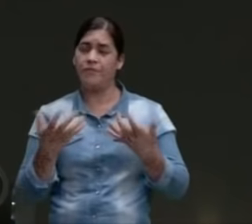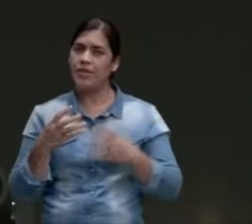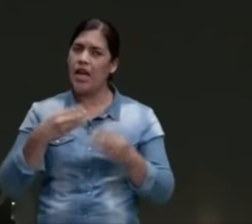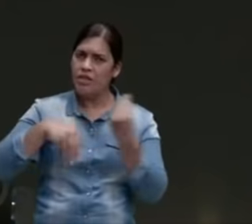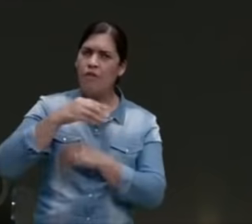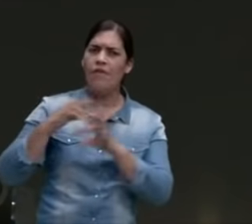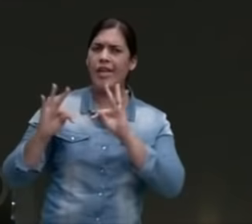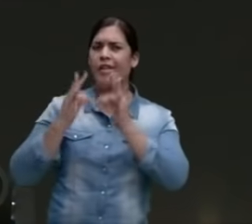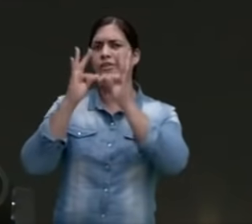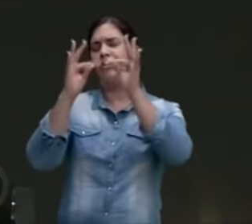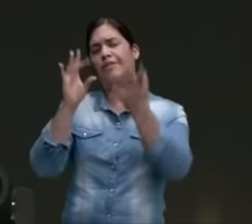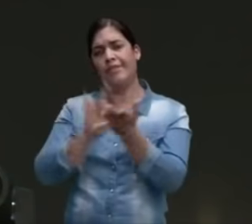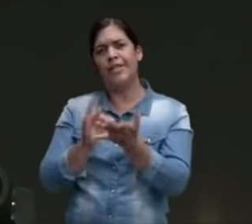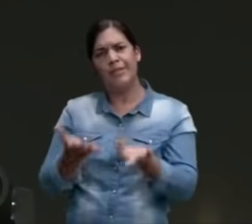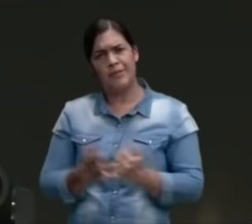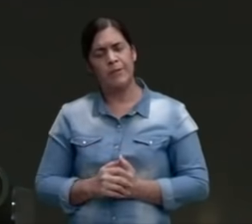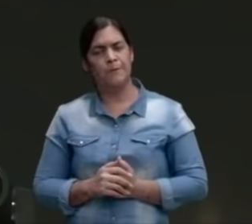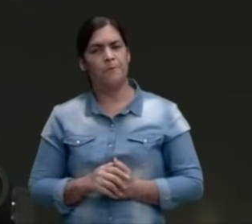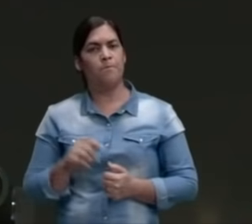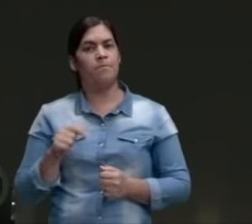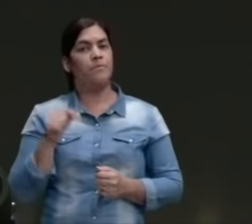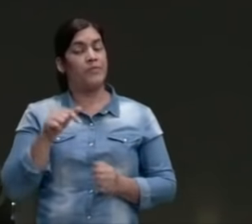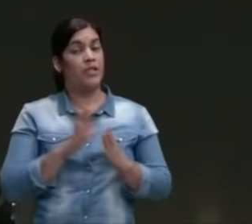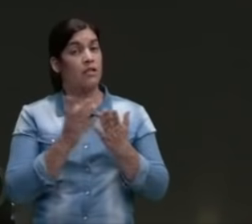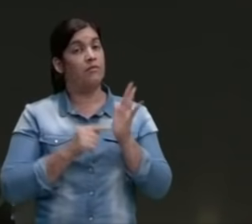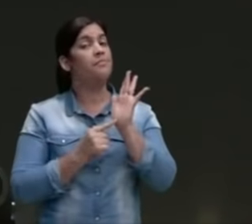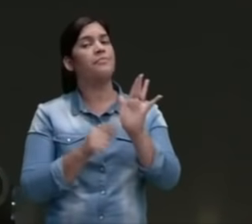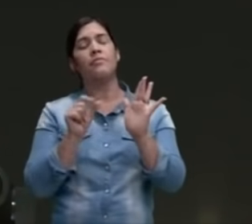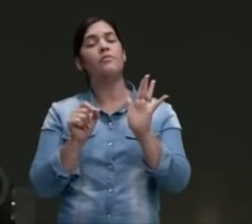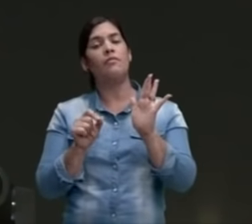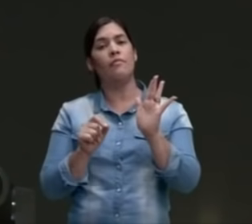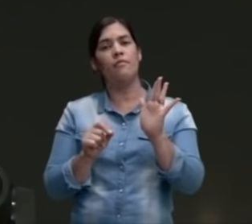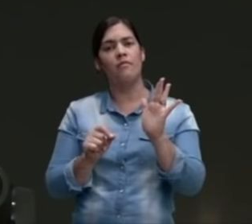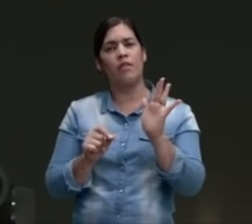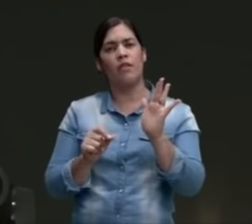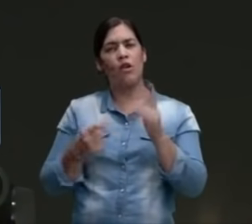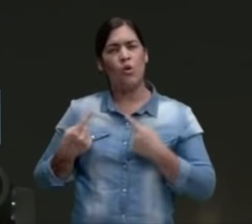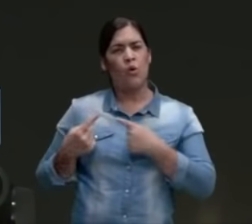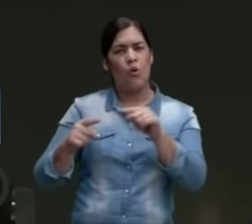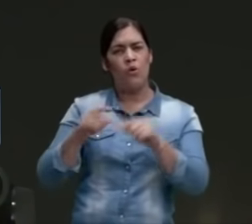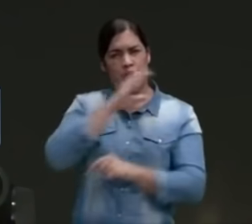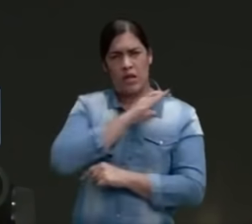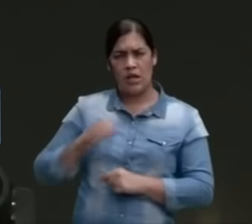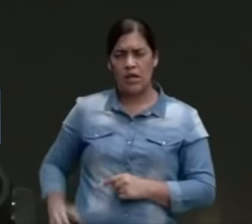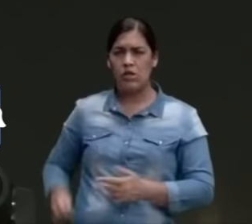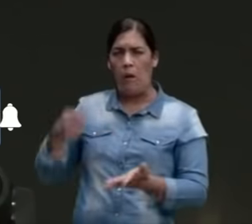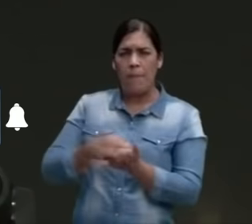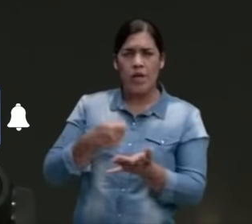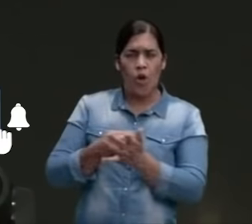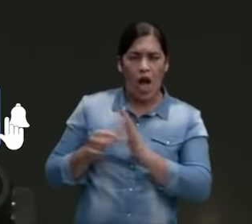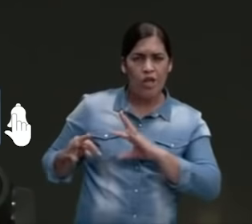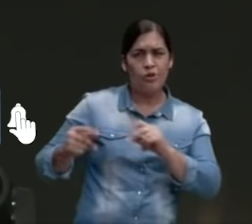com a tecnologia. E aqui está dizendo que o anticristo, ele obrigou todos, não importa se é rico, se é pobre,